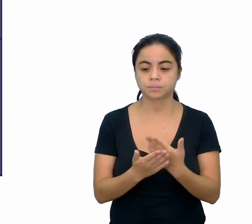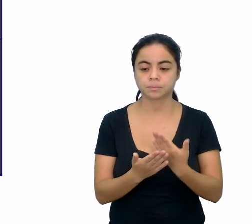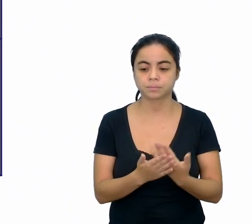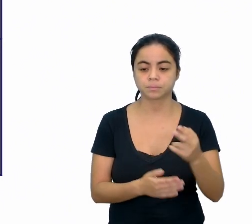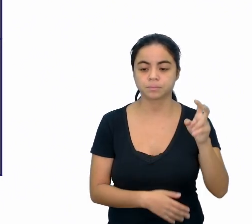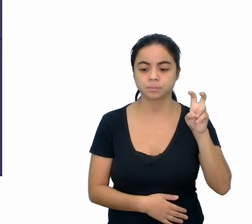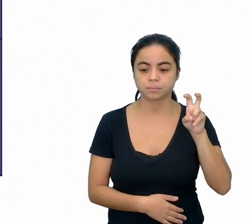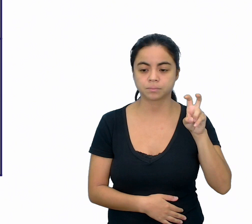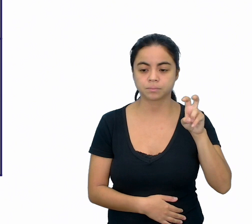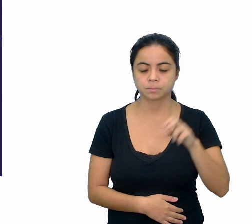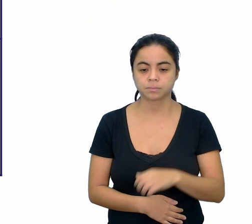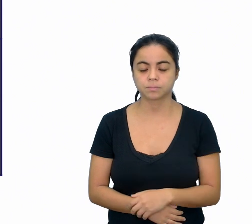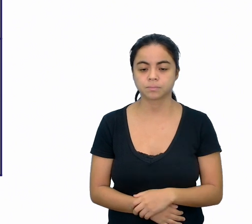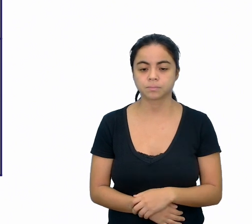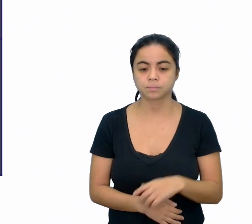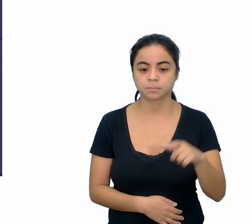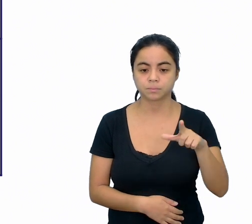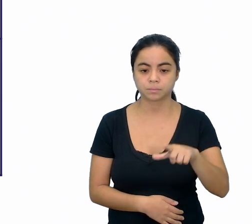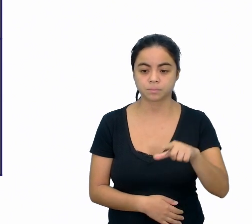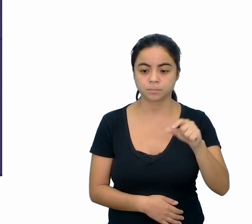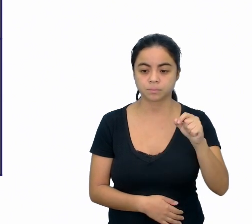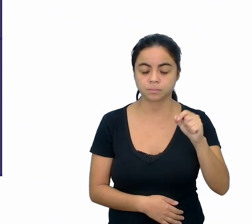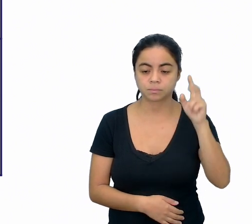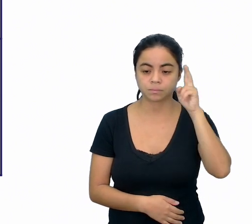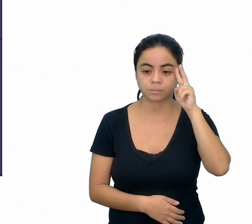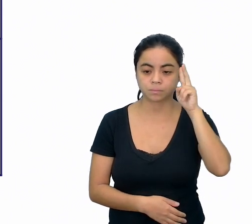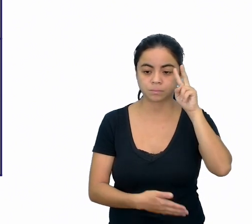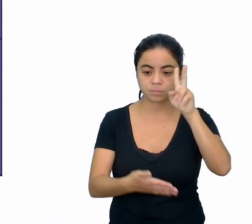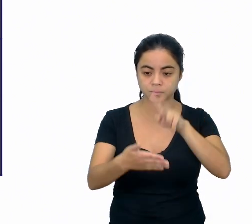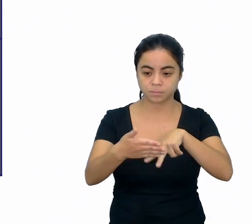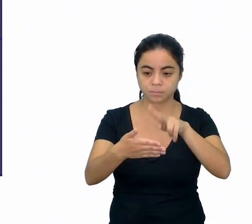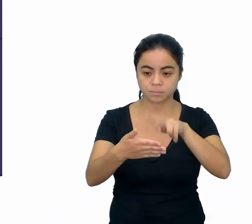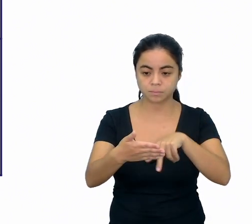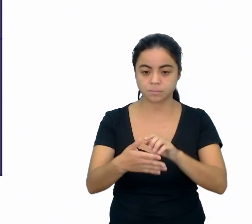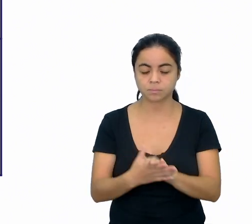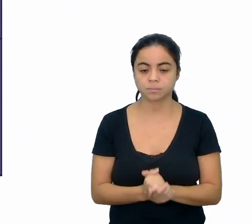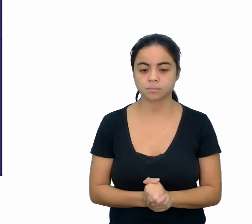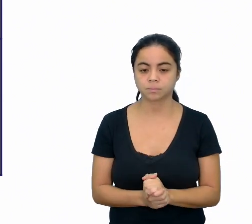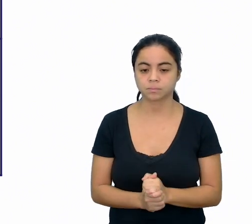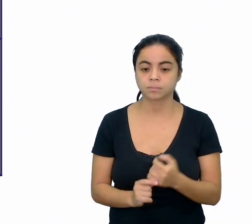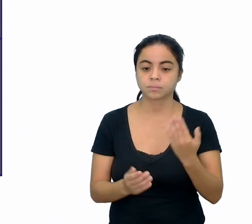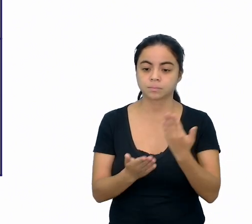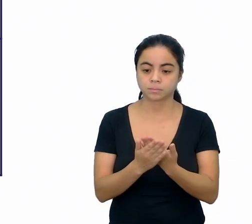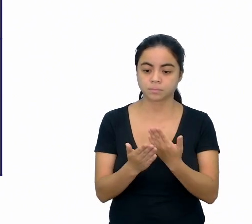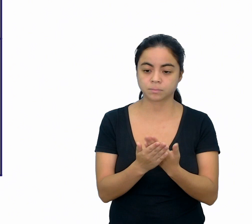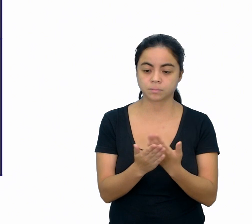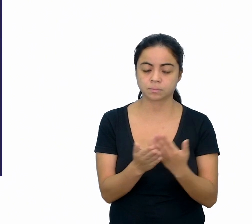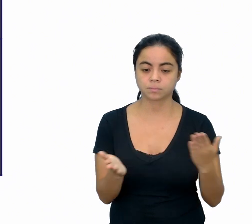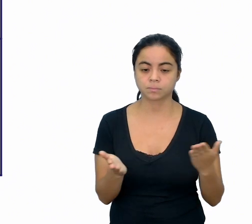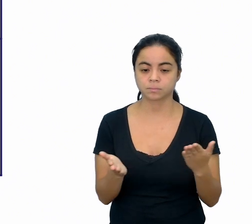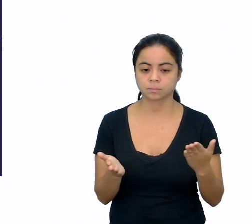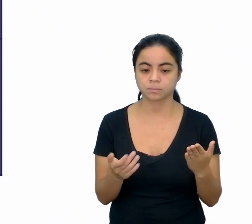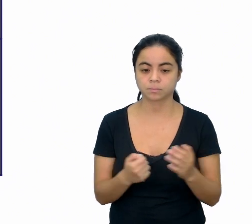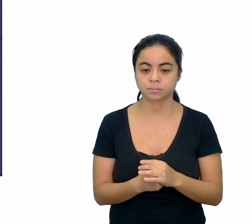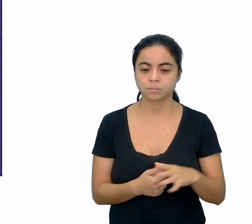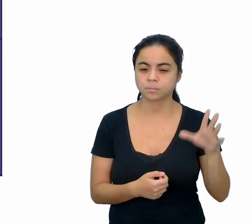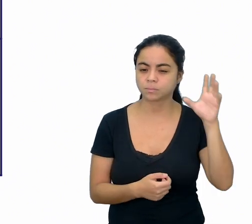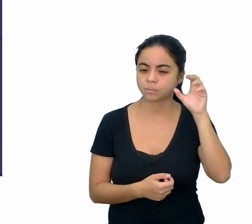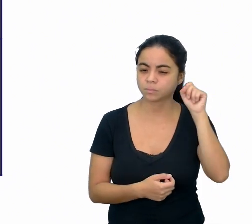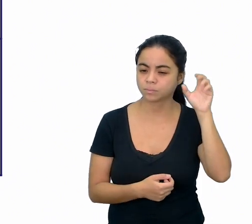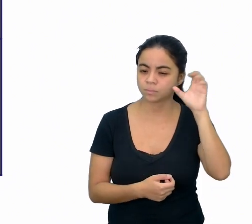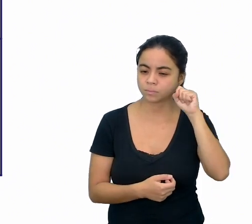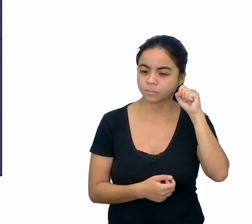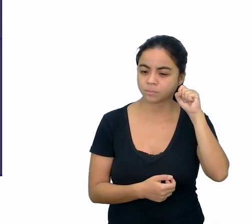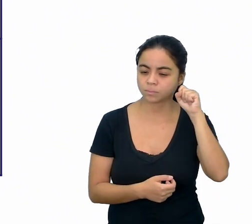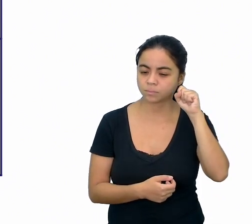5, escolhendo um conto para ler. Nesta aula, os estudantes ouvirão a sinopse de